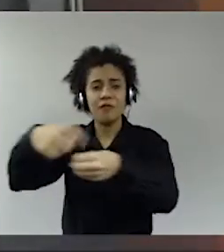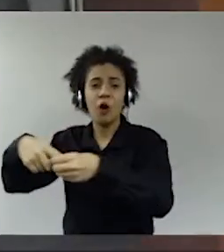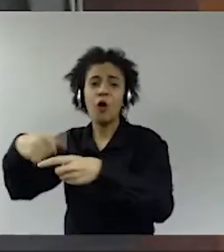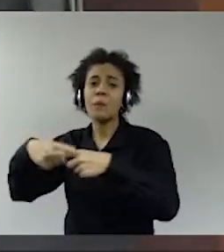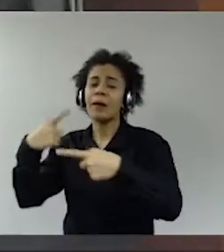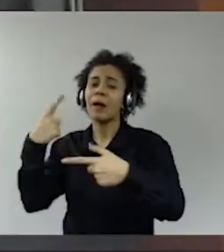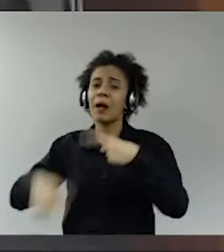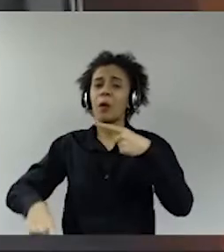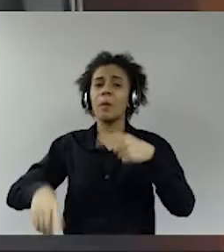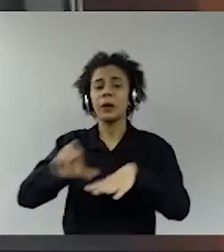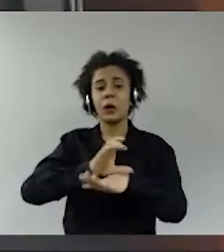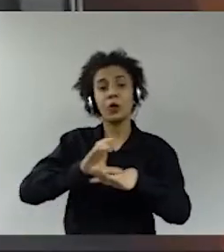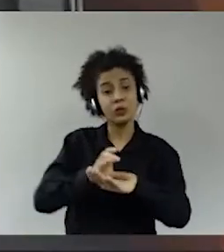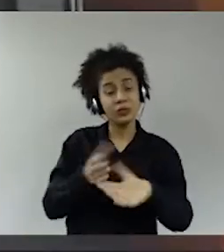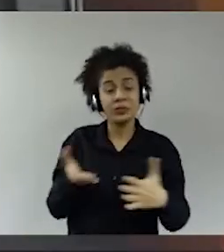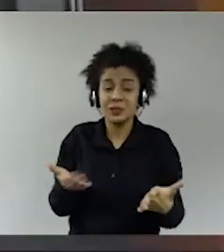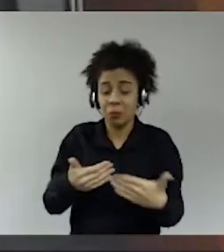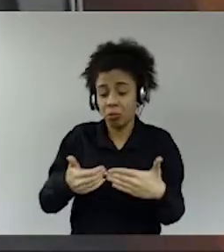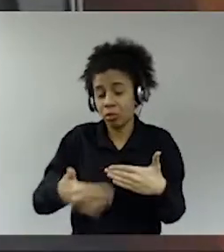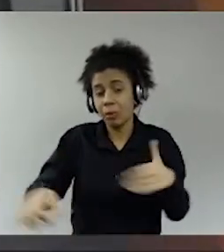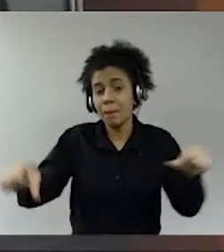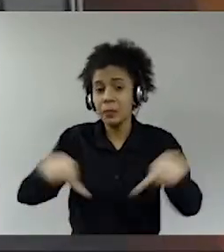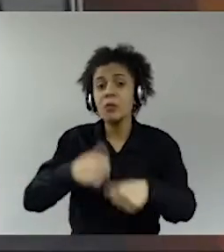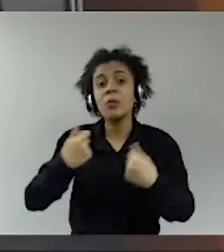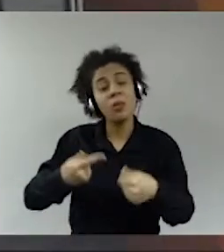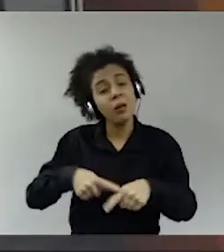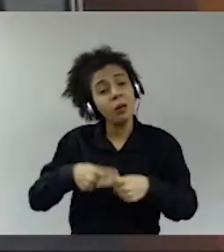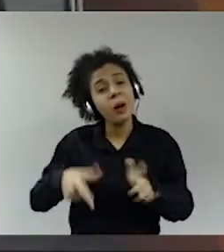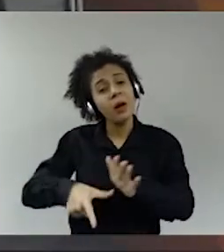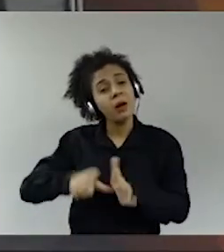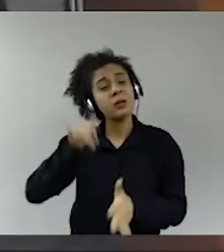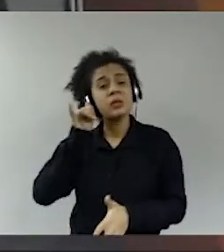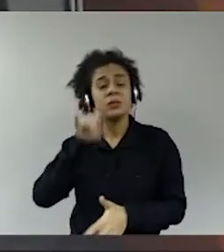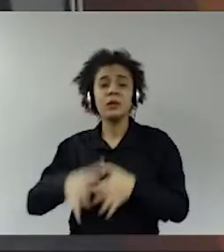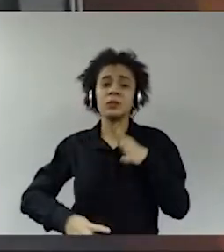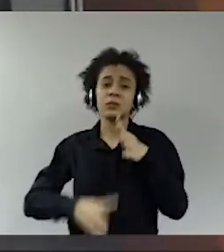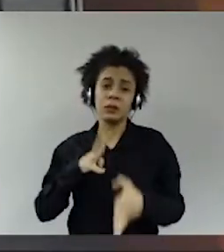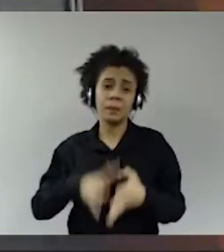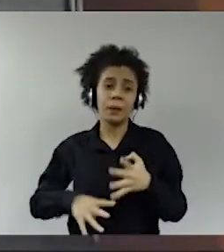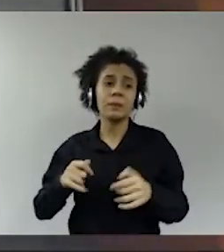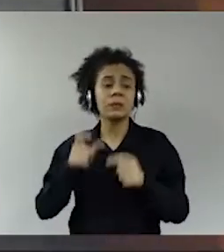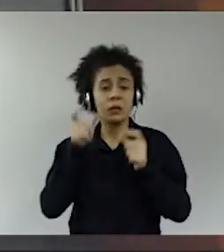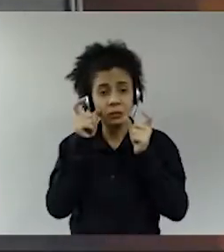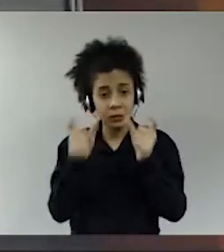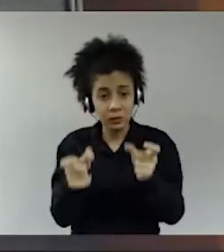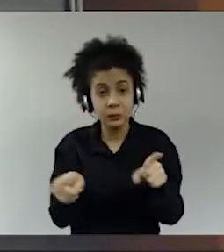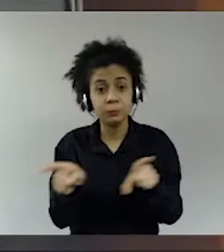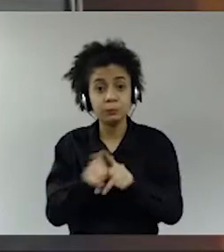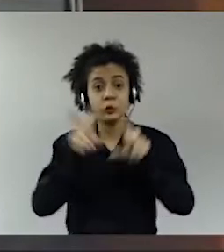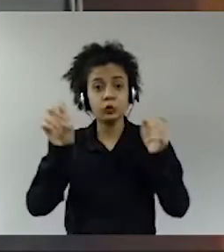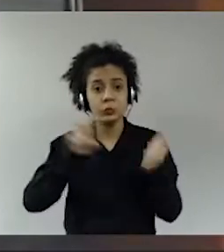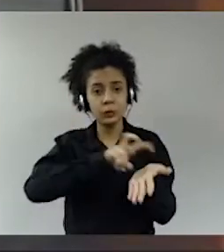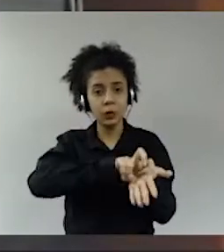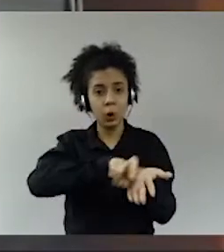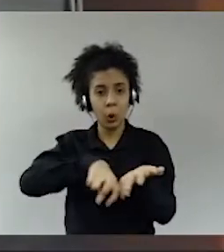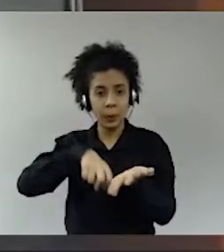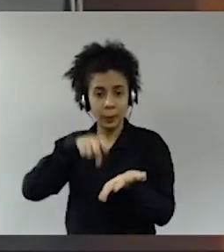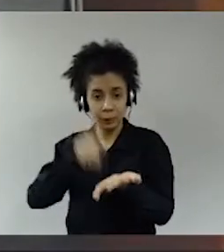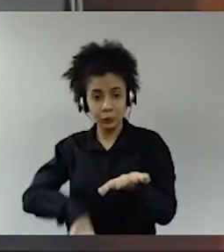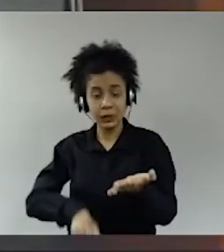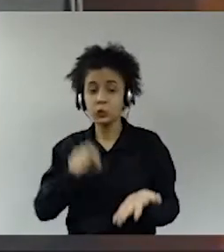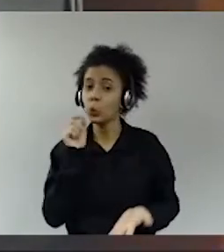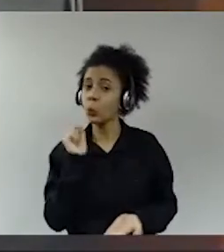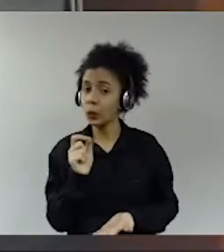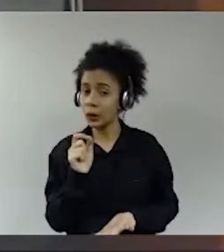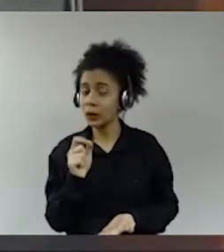contrariamente à Constituição, e por aí vai. Bom, ainda com relação à tributação, eu vejo também